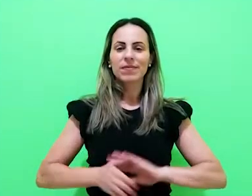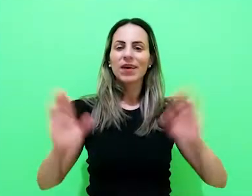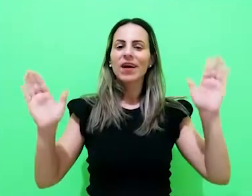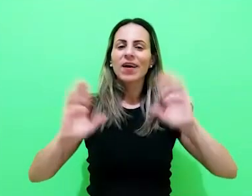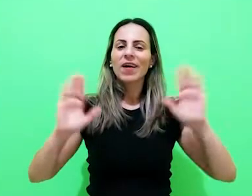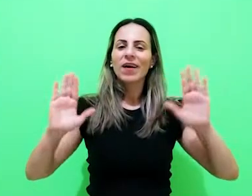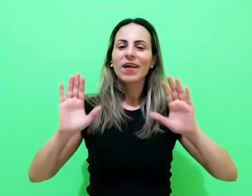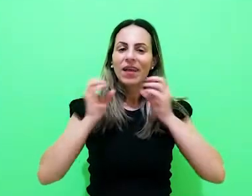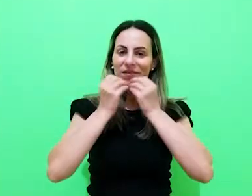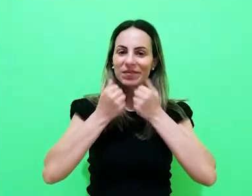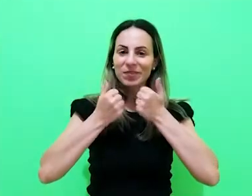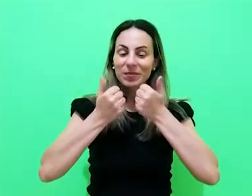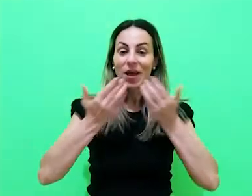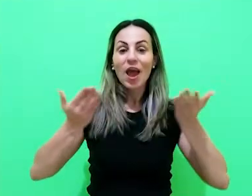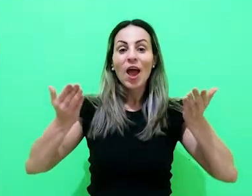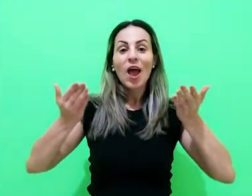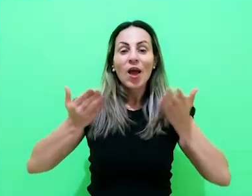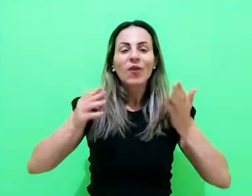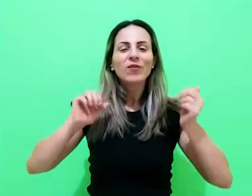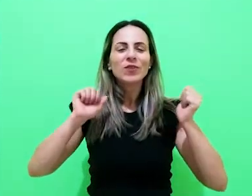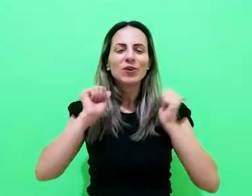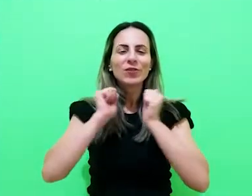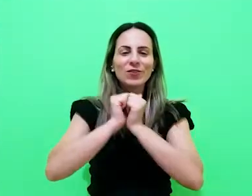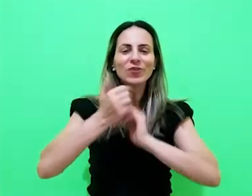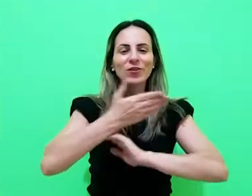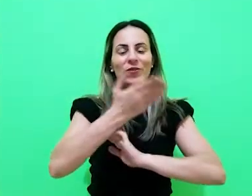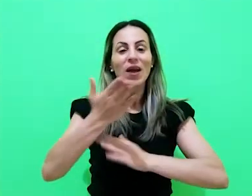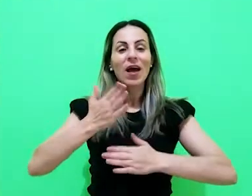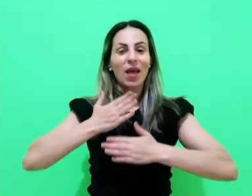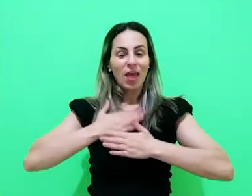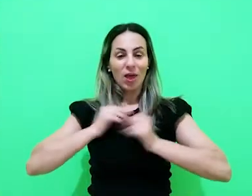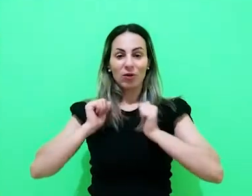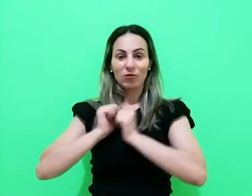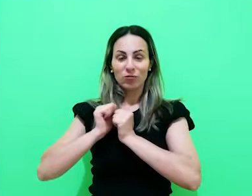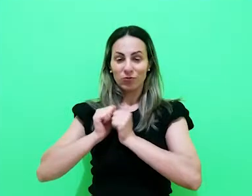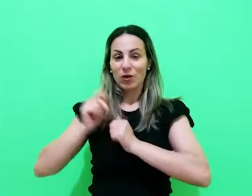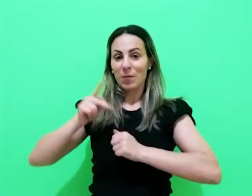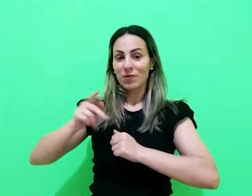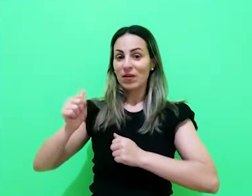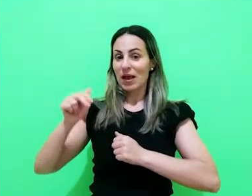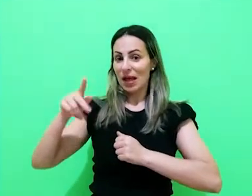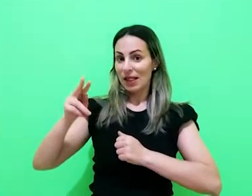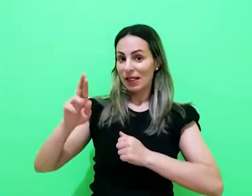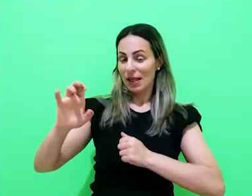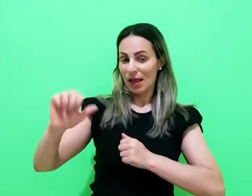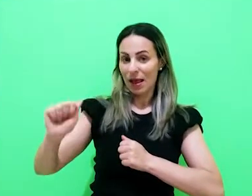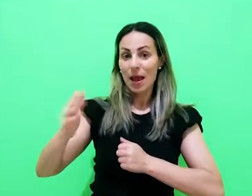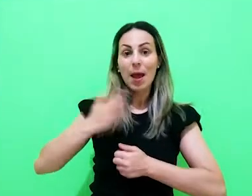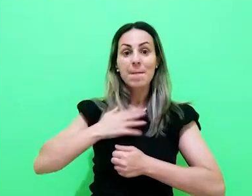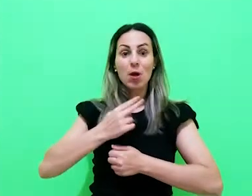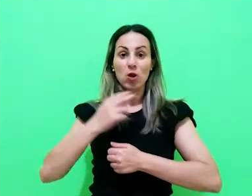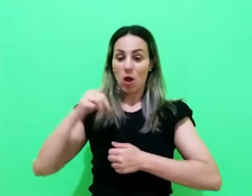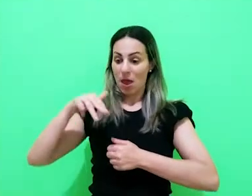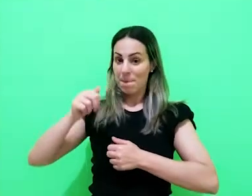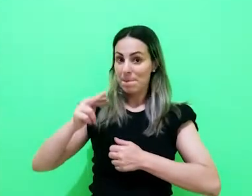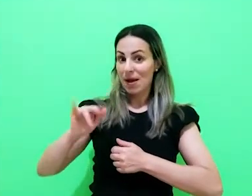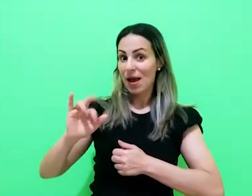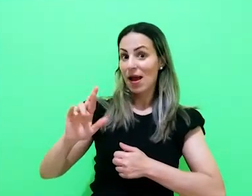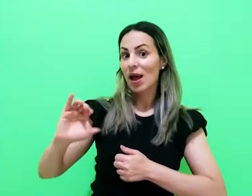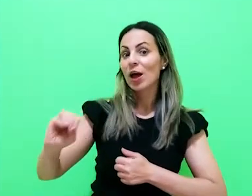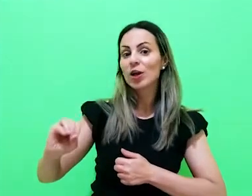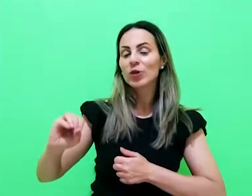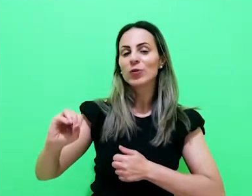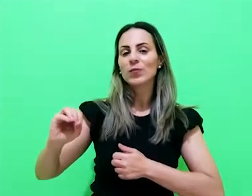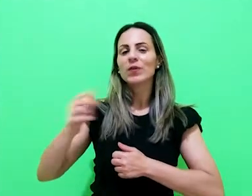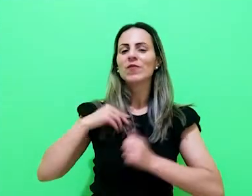Olá, pessoal. Hoje nós vamos estar junto com vocês, eu e a professora Andréa Anacleto. Meu nome é Mário Ferrari. Nós vamos estar junto